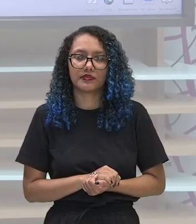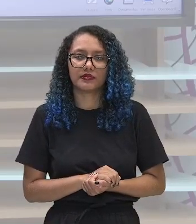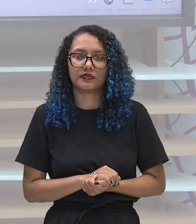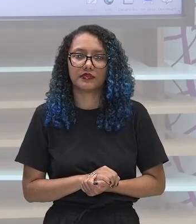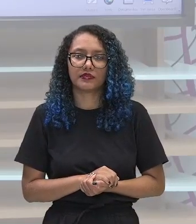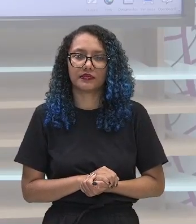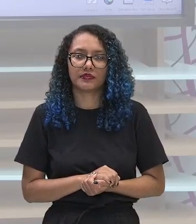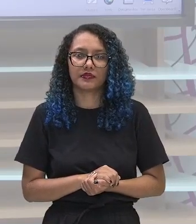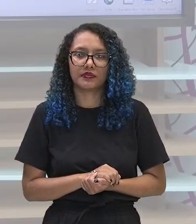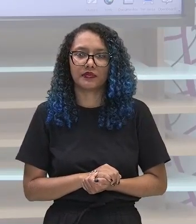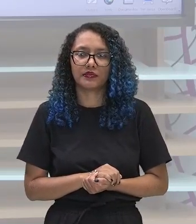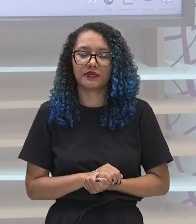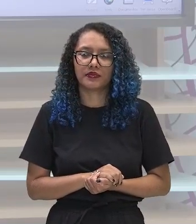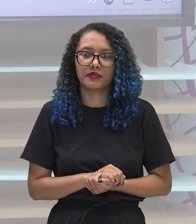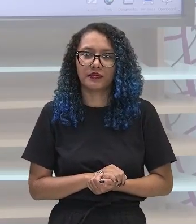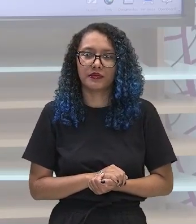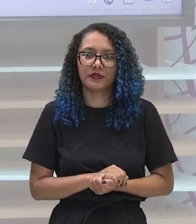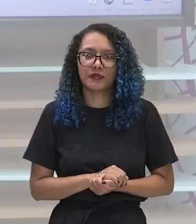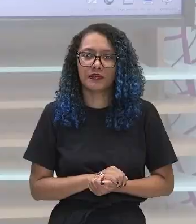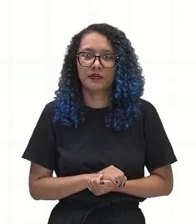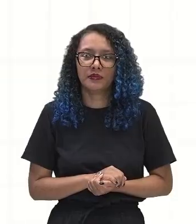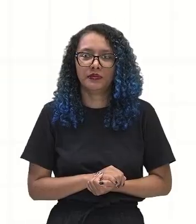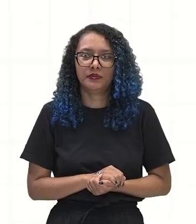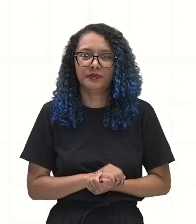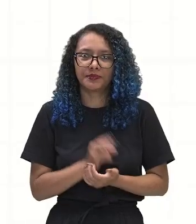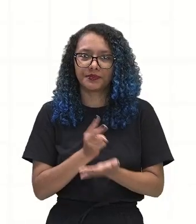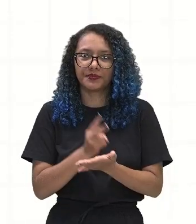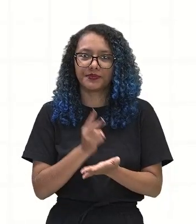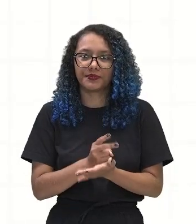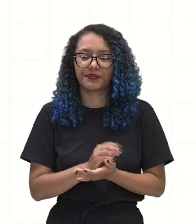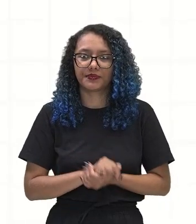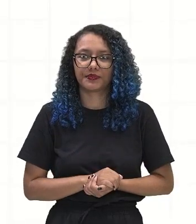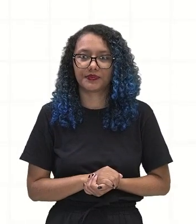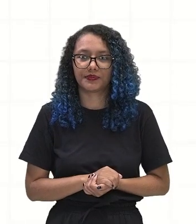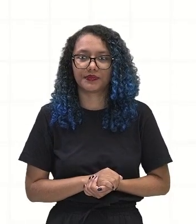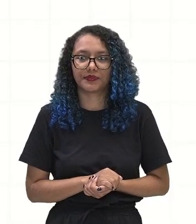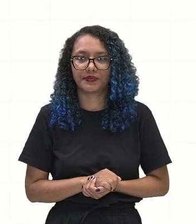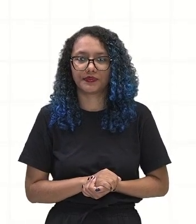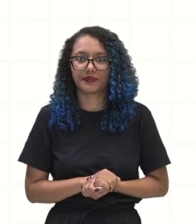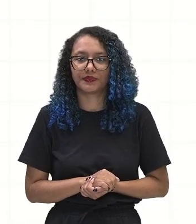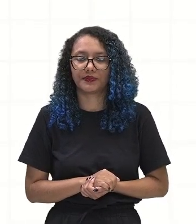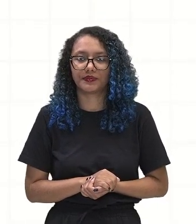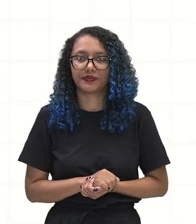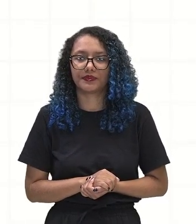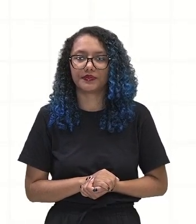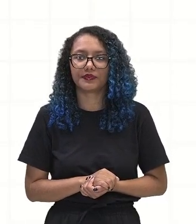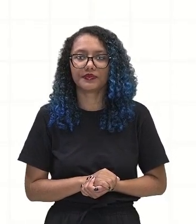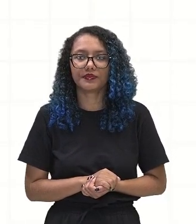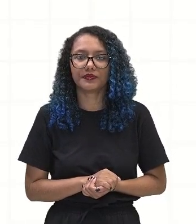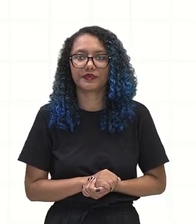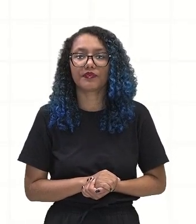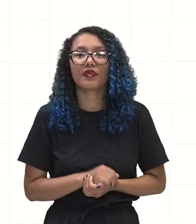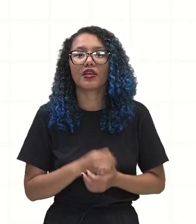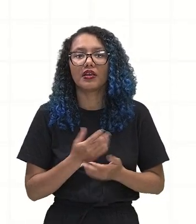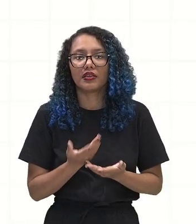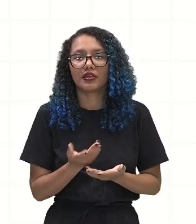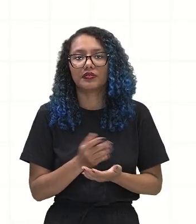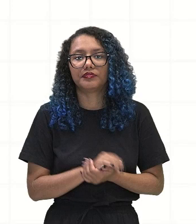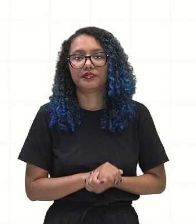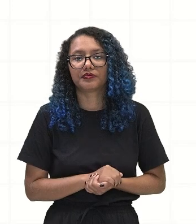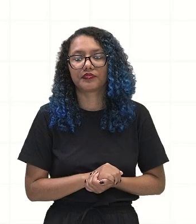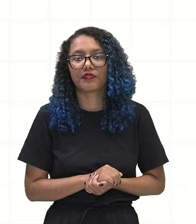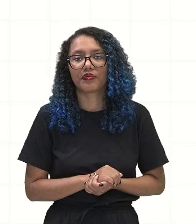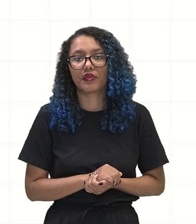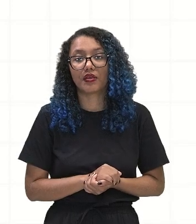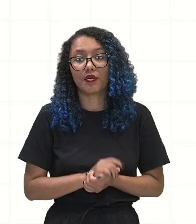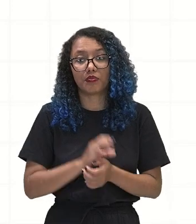né? Então, ó, vamos continuar aqui os nossos exemplos. Então, depois de escrever a porcentagem em forma de